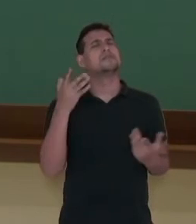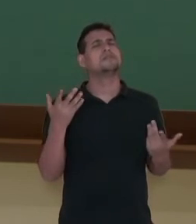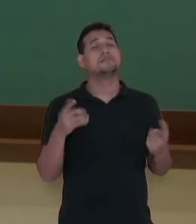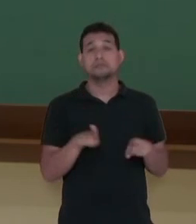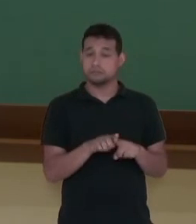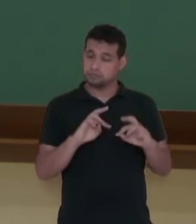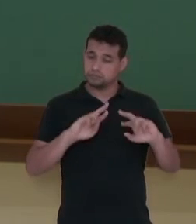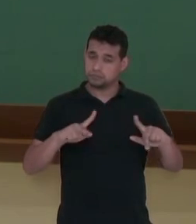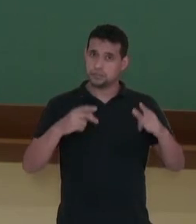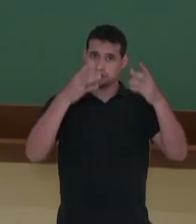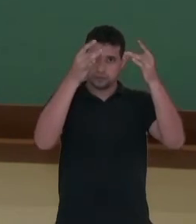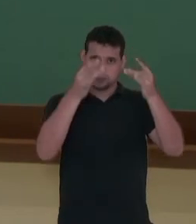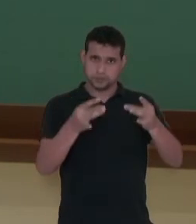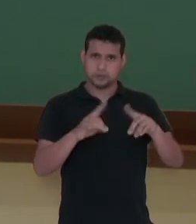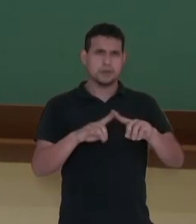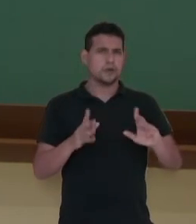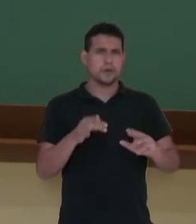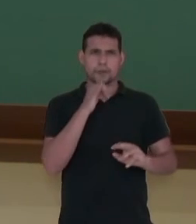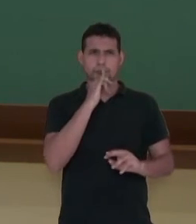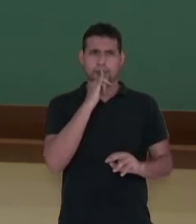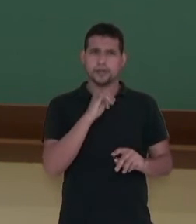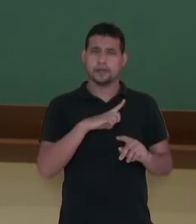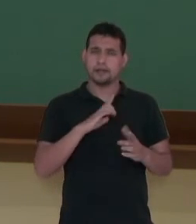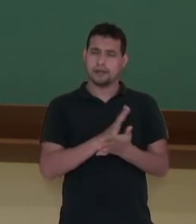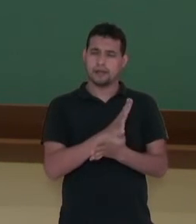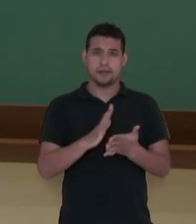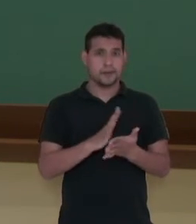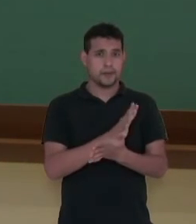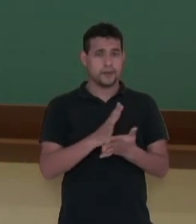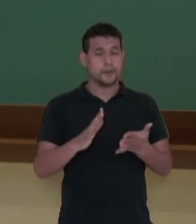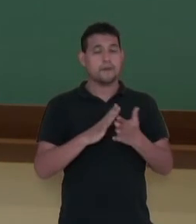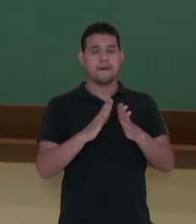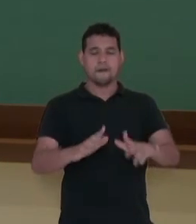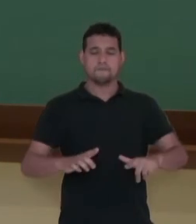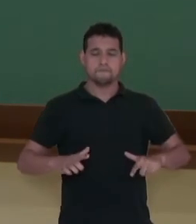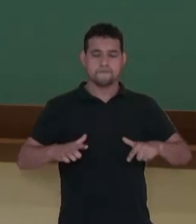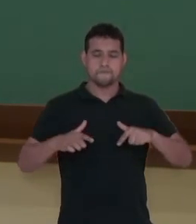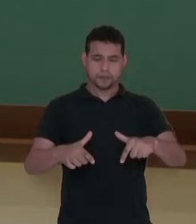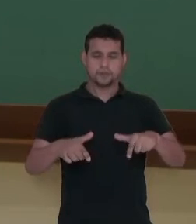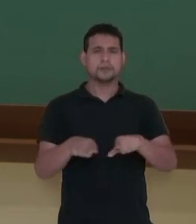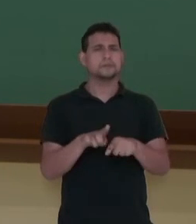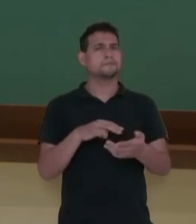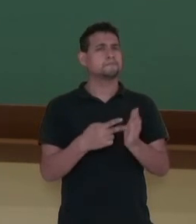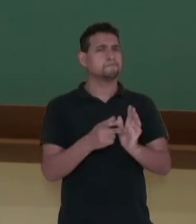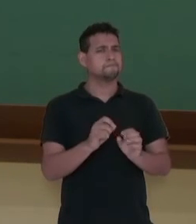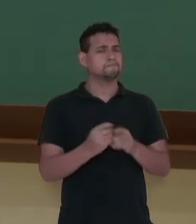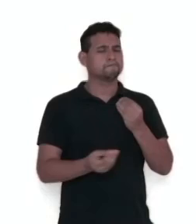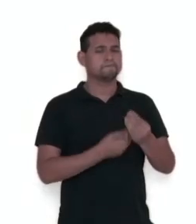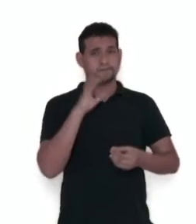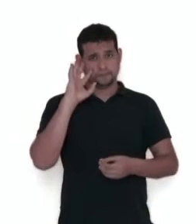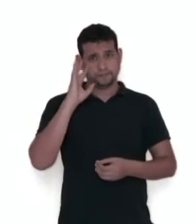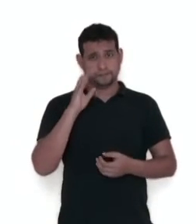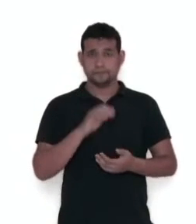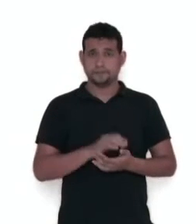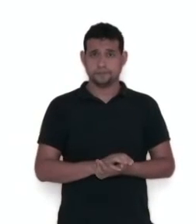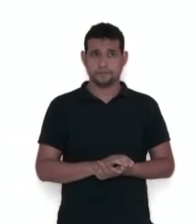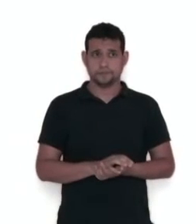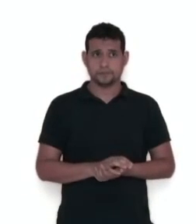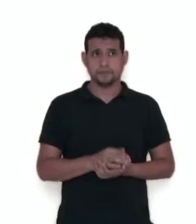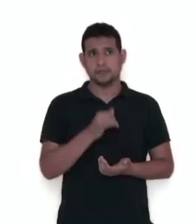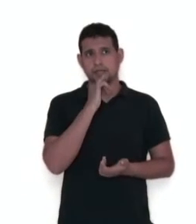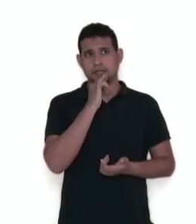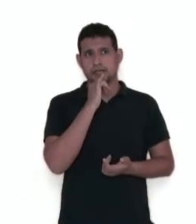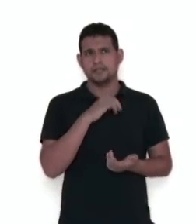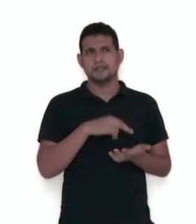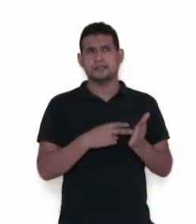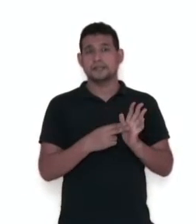os elementos. Agora apunta algumas das ações que han ocorrido. A ver, ella